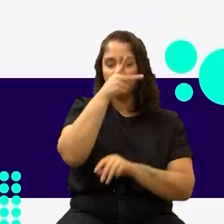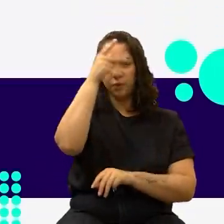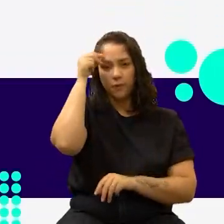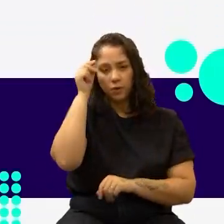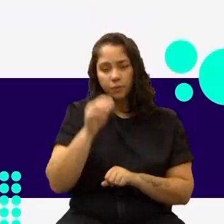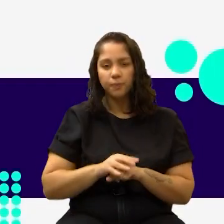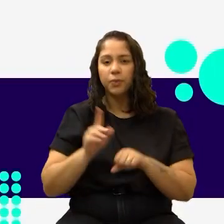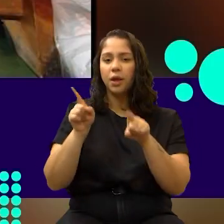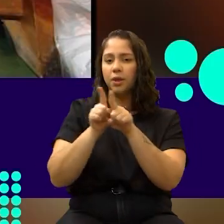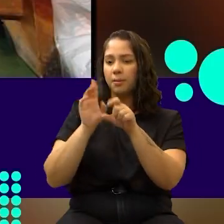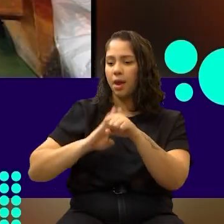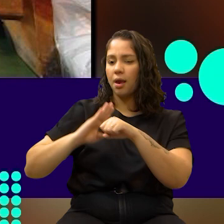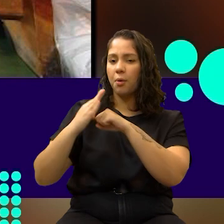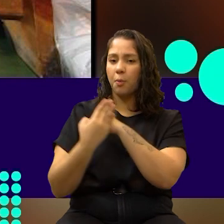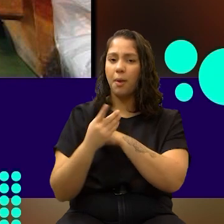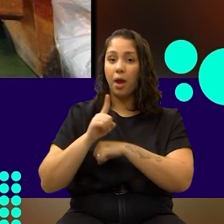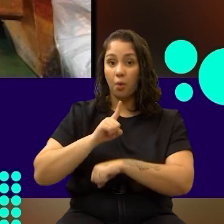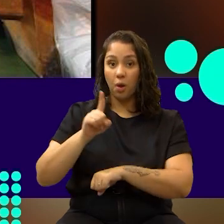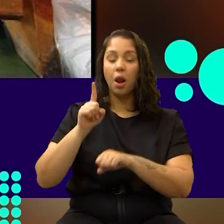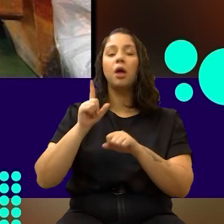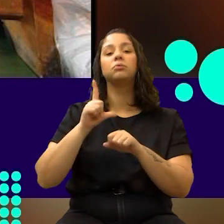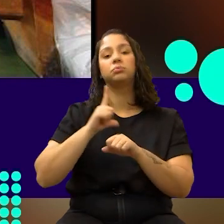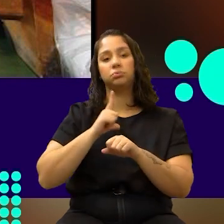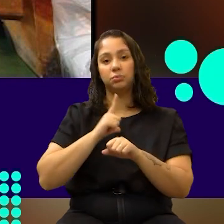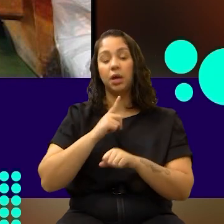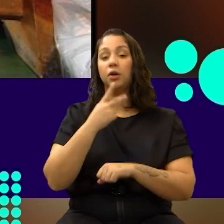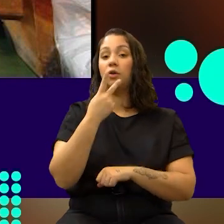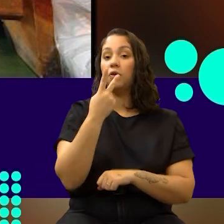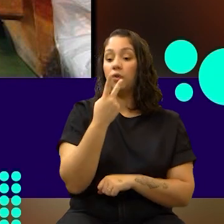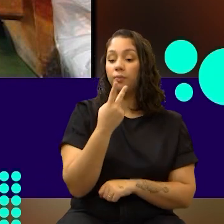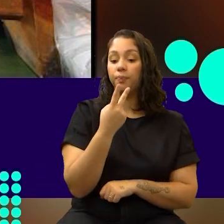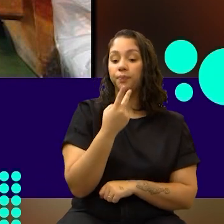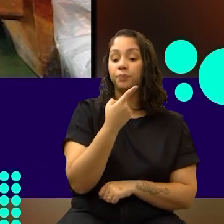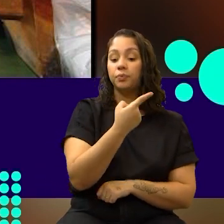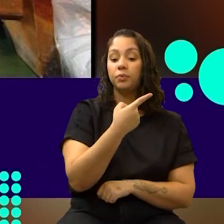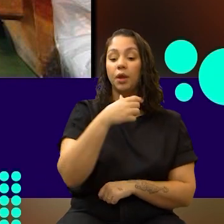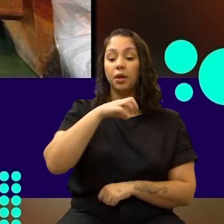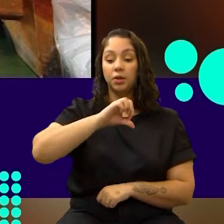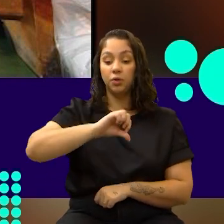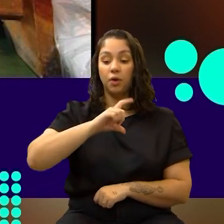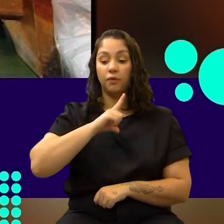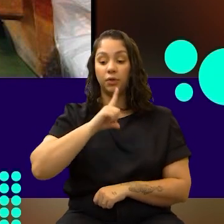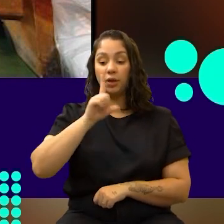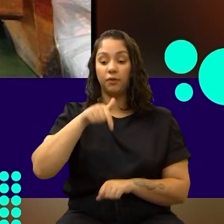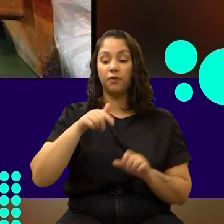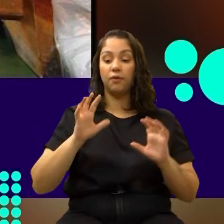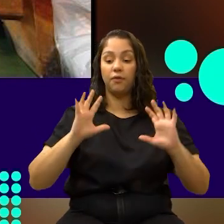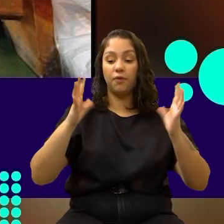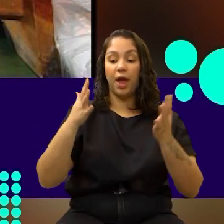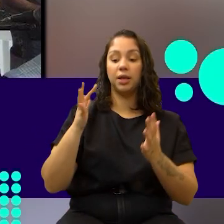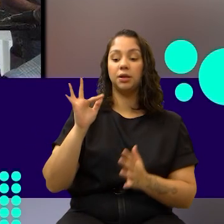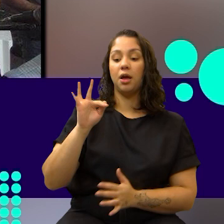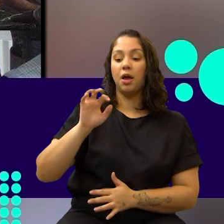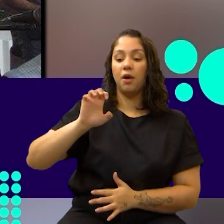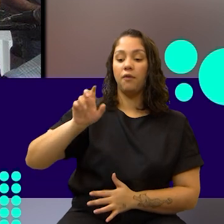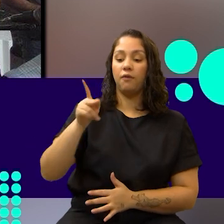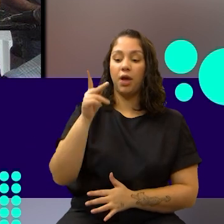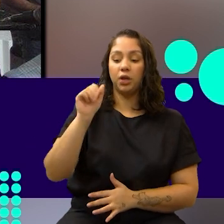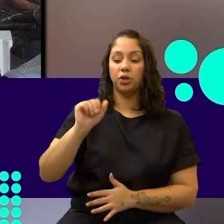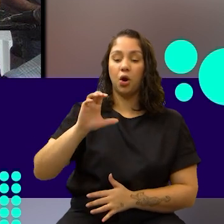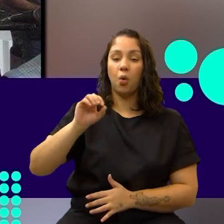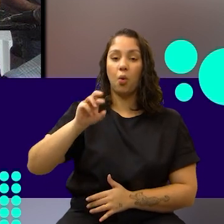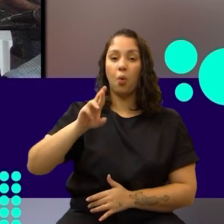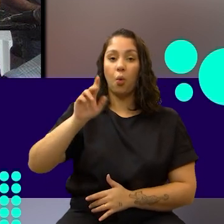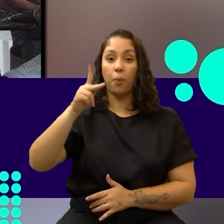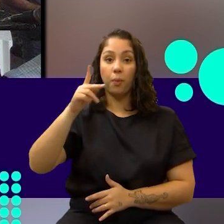no site da Prefeitura. Ainda em Barão, acontece na Sexta-feira Santa a 19ª edição da Festa Fecha Corpo.